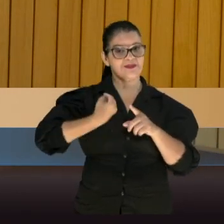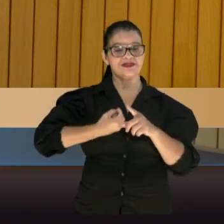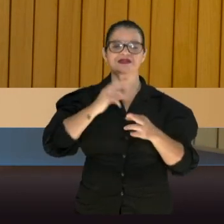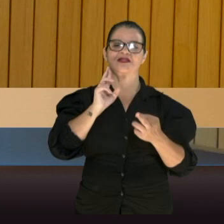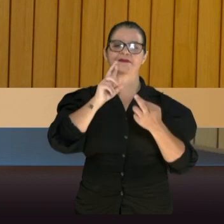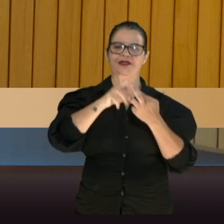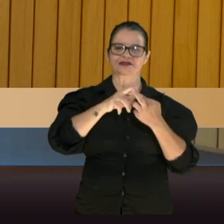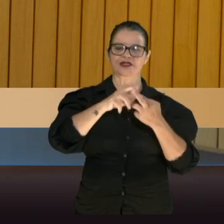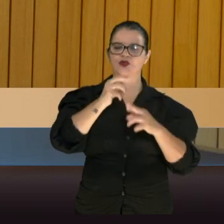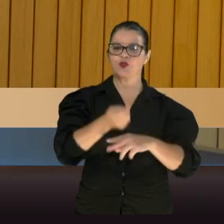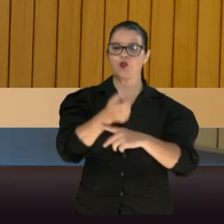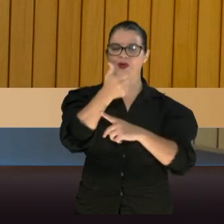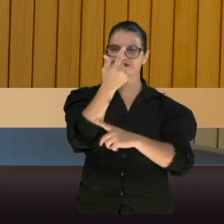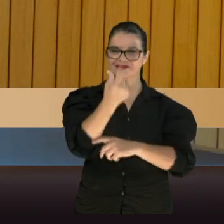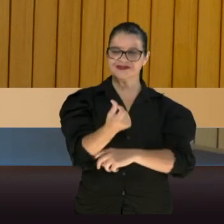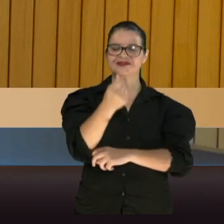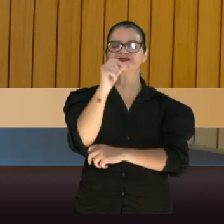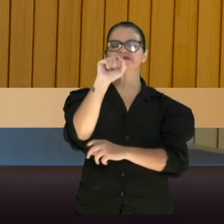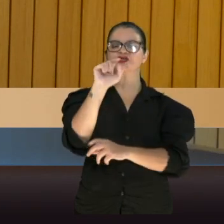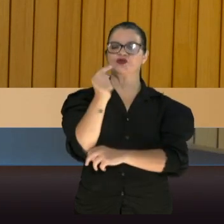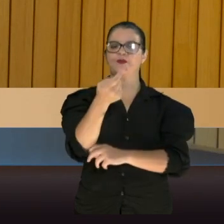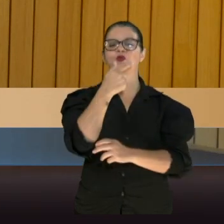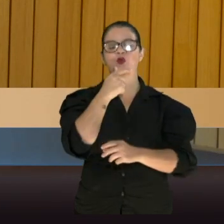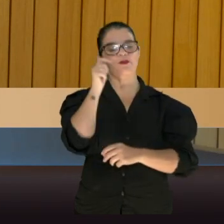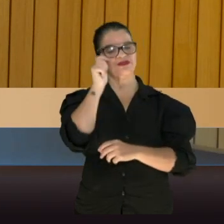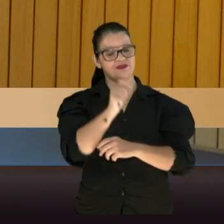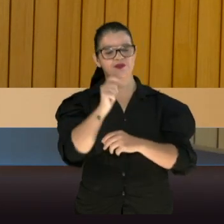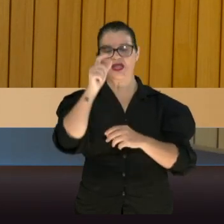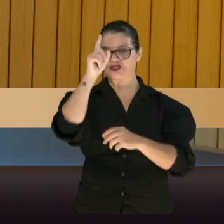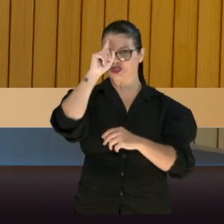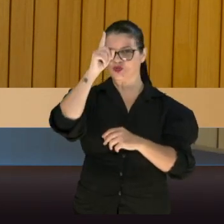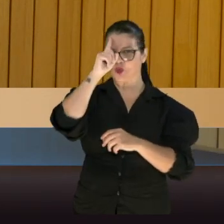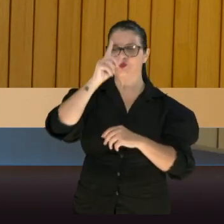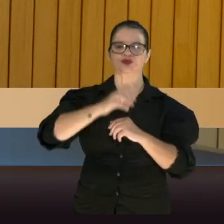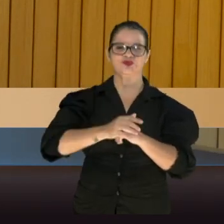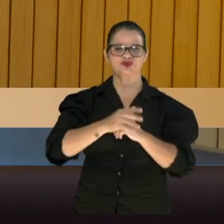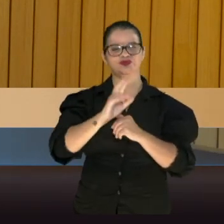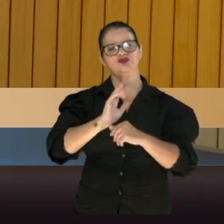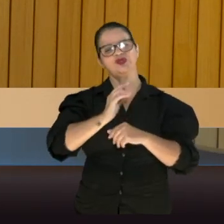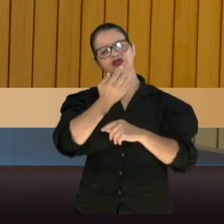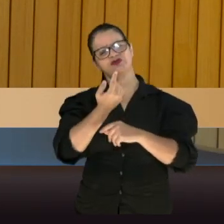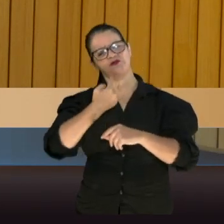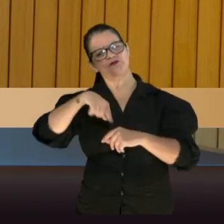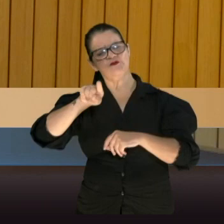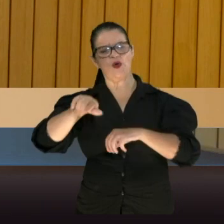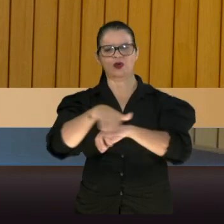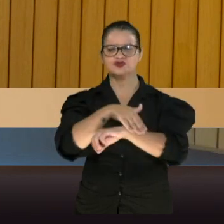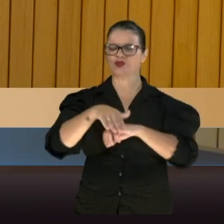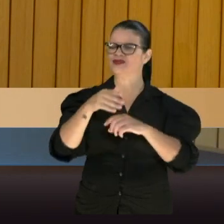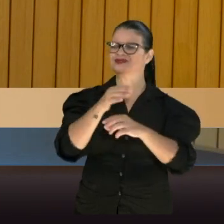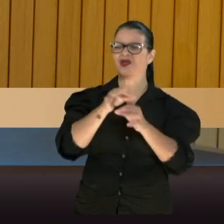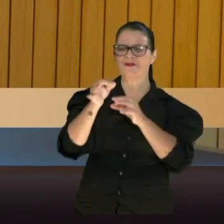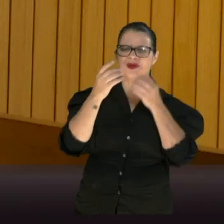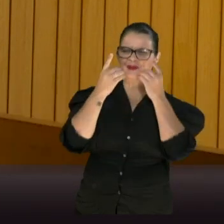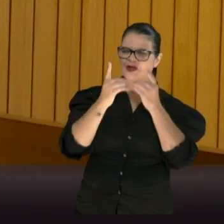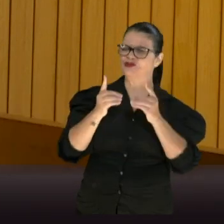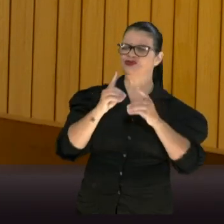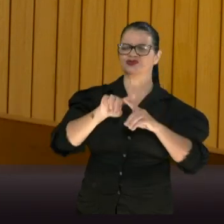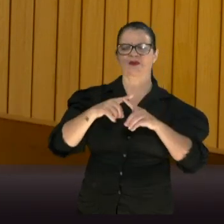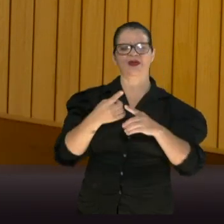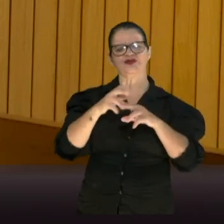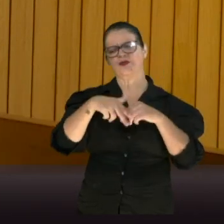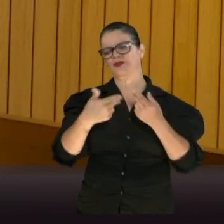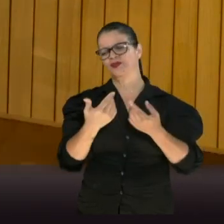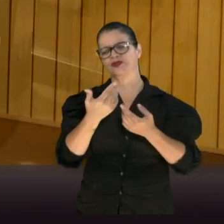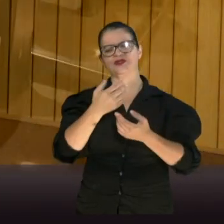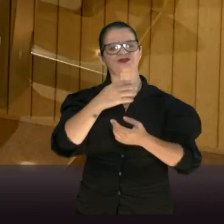quase 16 mil homens e mulheres que todos os dias, né, vão às ruas. Eu preparei um discurso aqui, mas de polícia eu falo